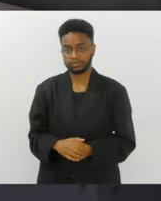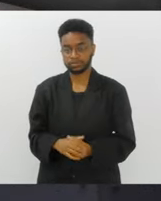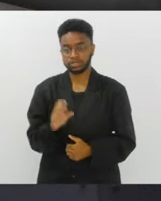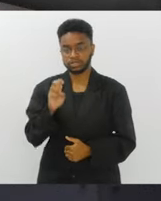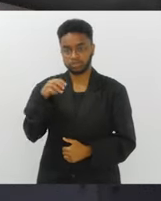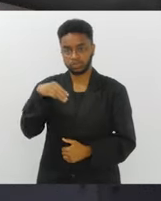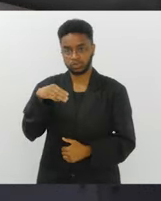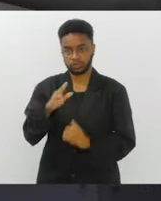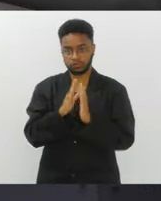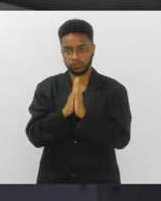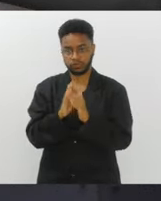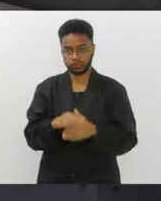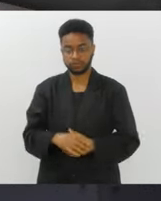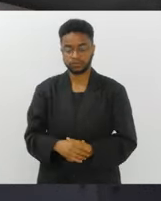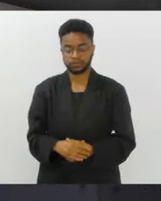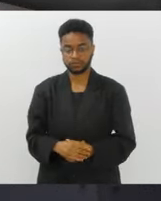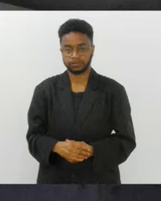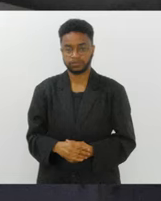5 minutos.